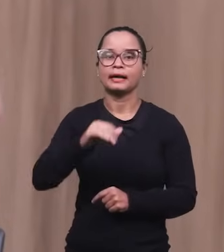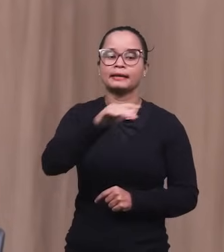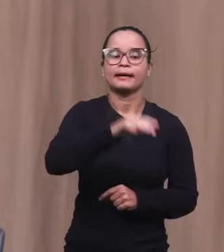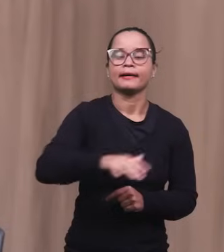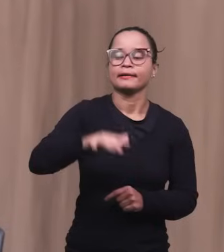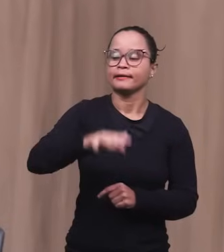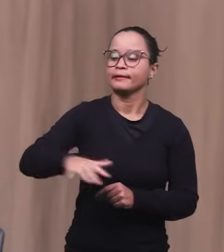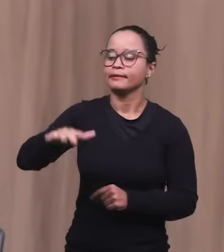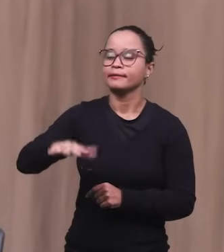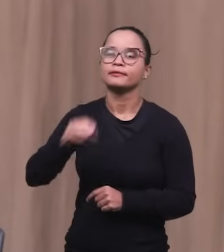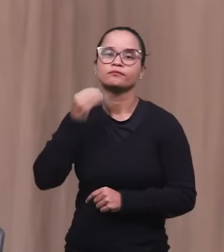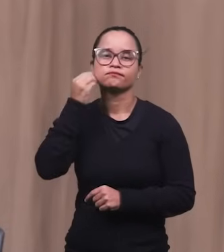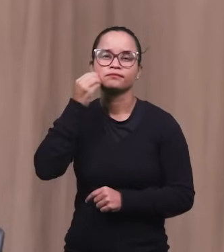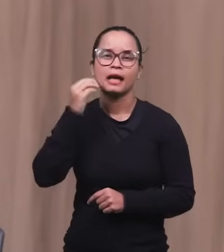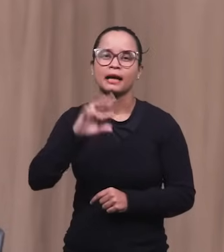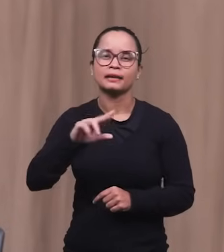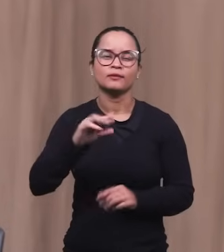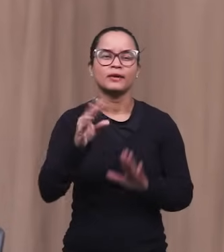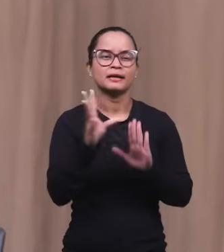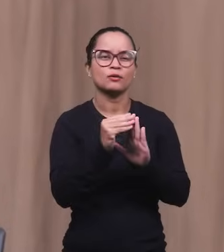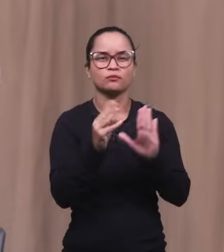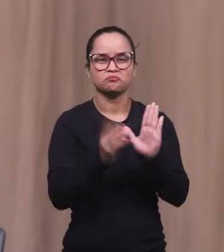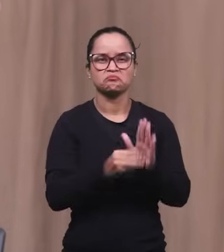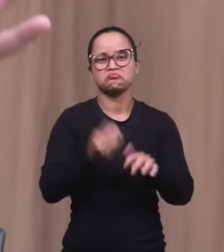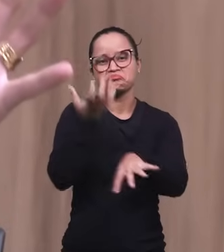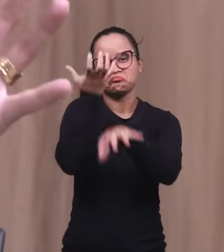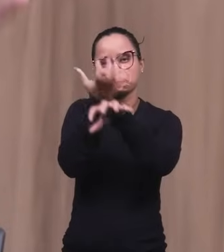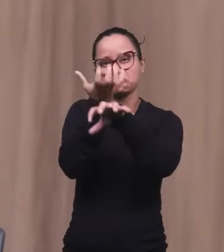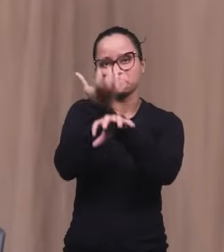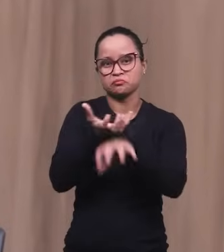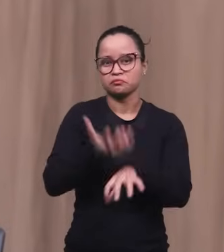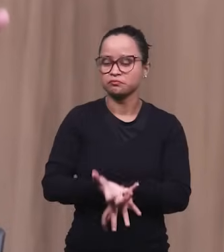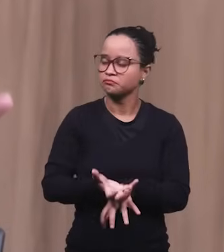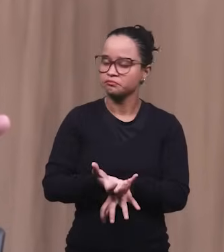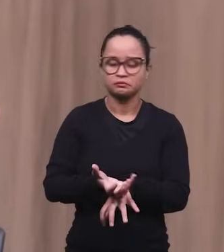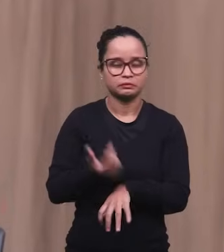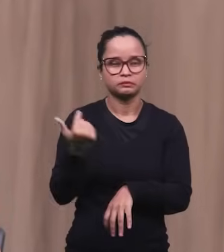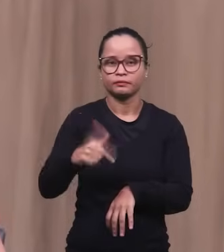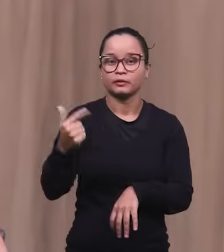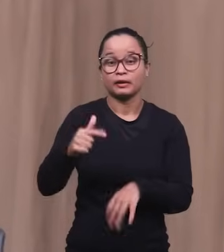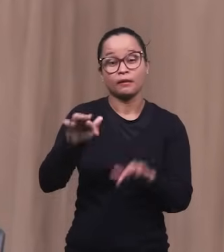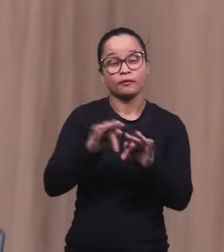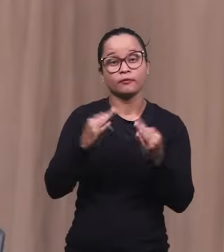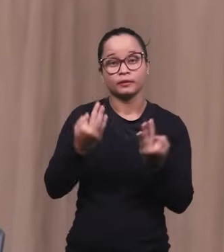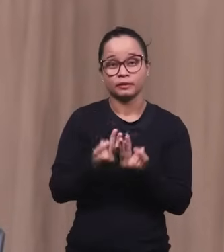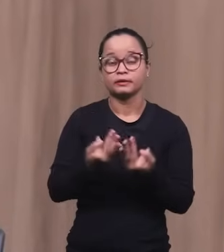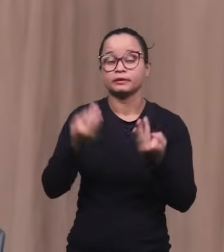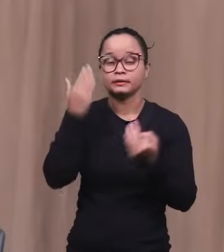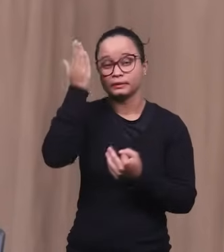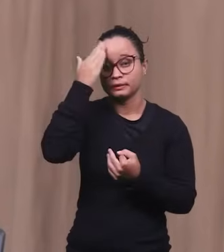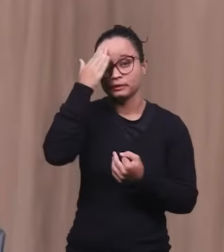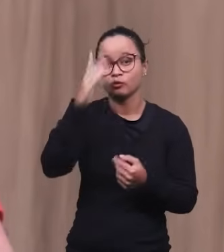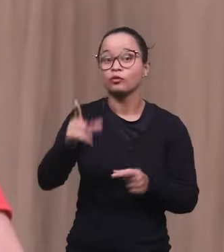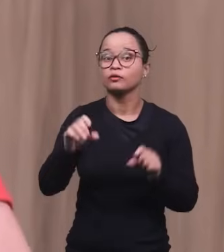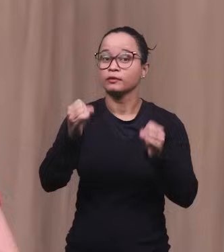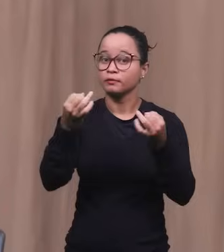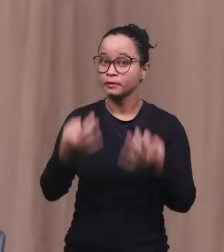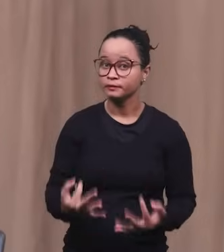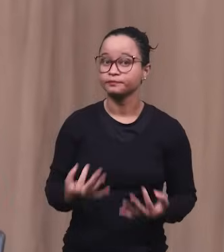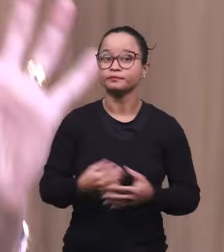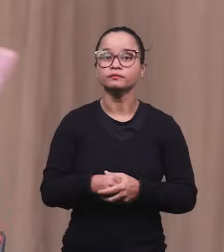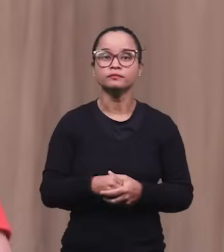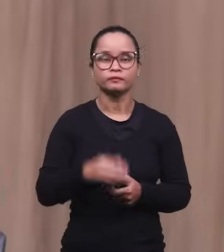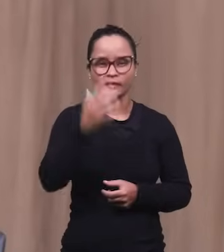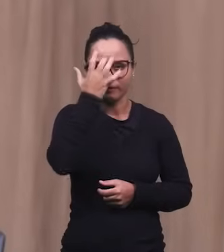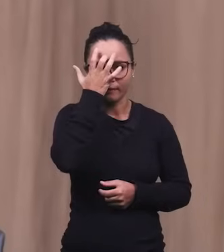campos de experiência, então não tem conteúdo e disciplina, vamos dizer assim, para a família entender. Estou usando termos para as pessoas entenderem, para